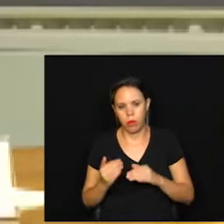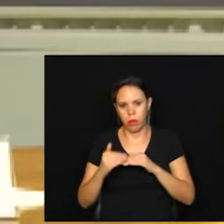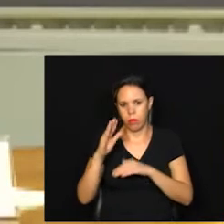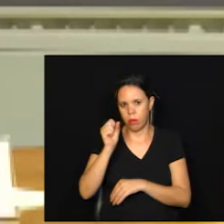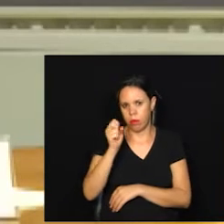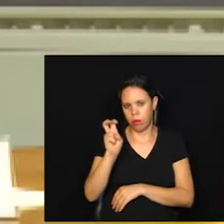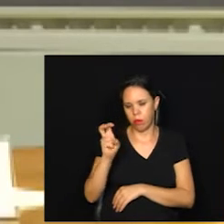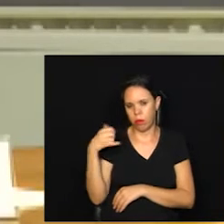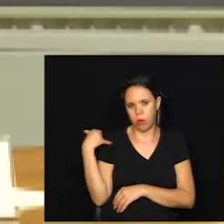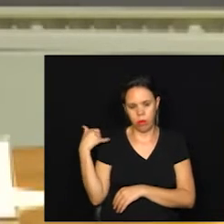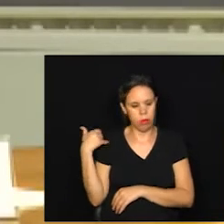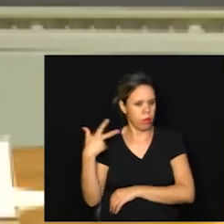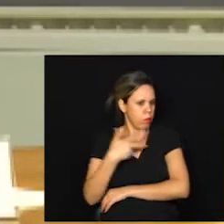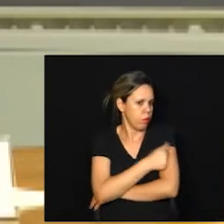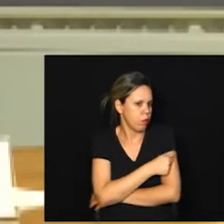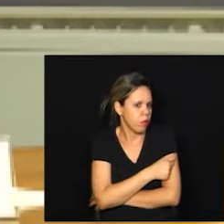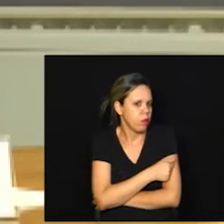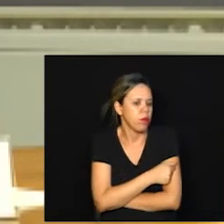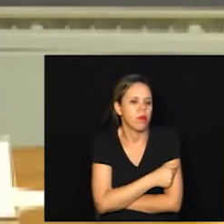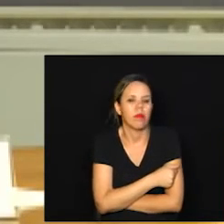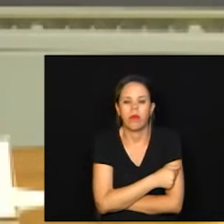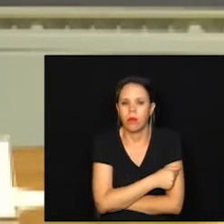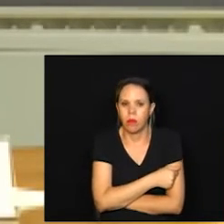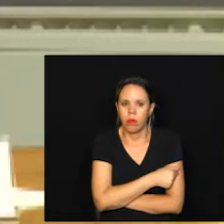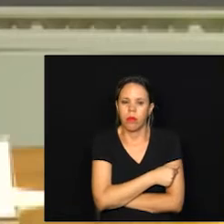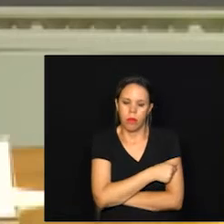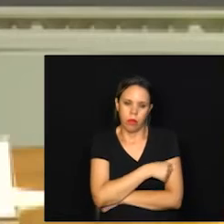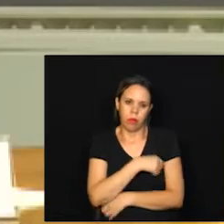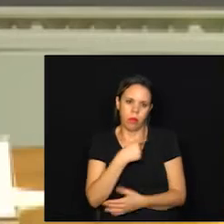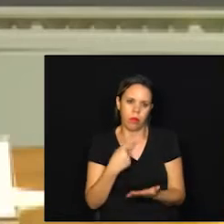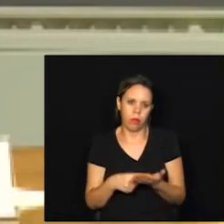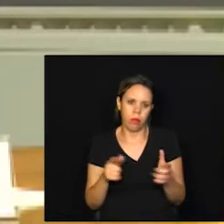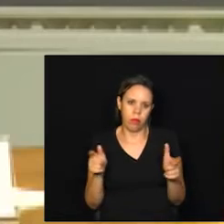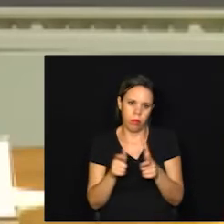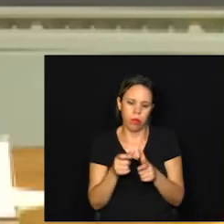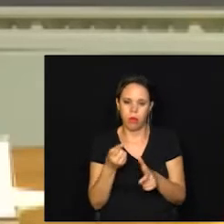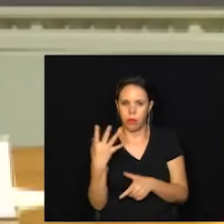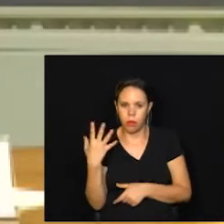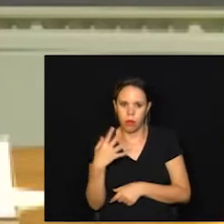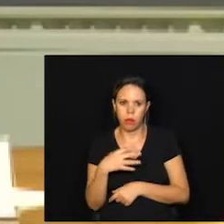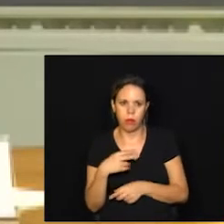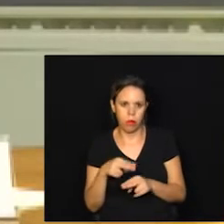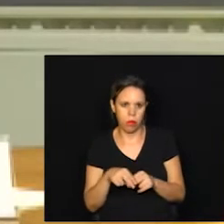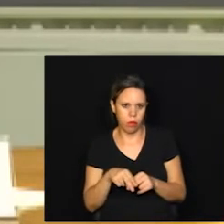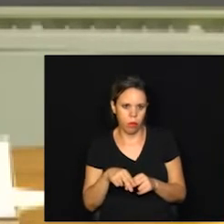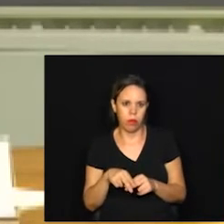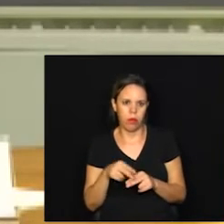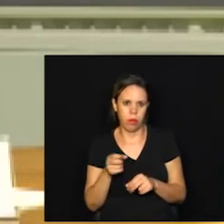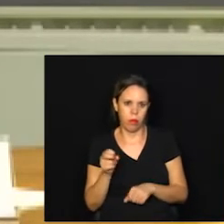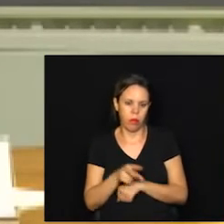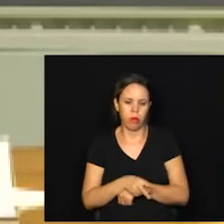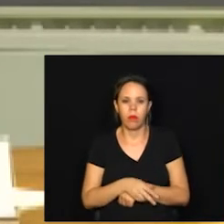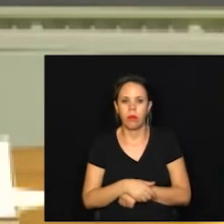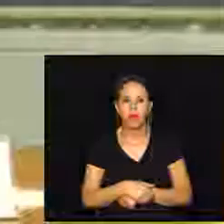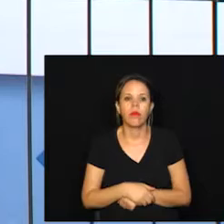85 anos ser vacinada, mas a gente está com uma agenda bem menorzinha, até porque por conta a gente não do tem número muita de vagas.